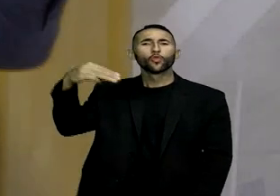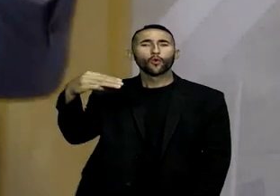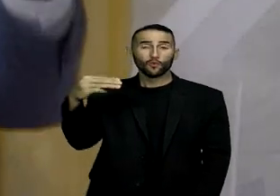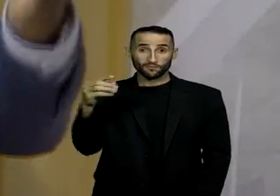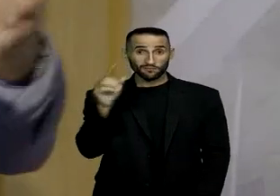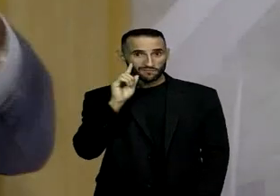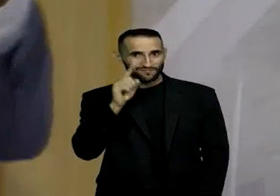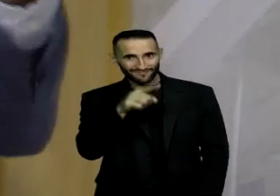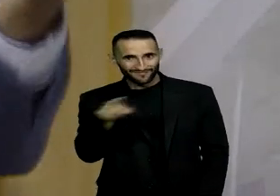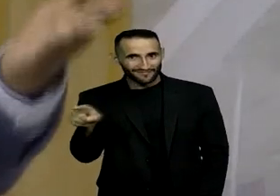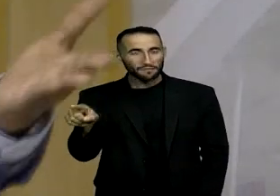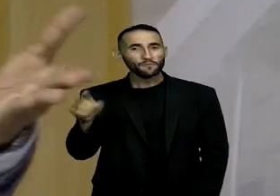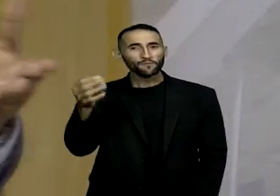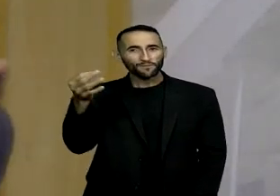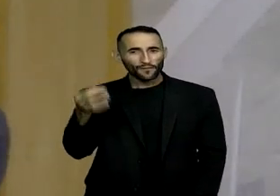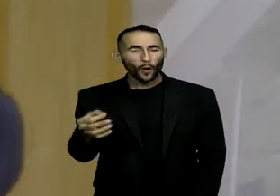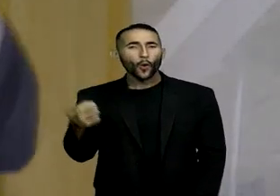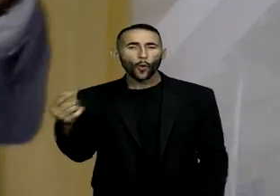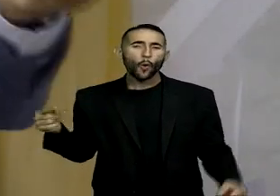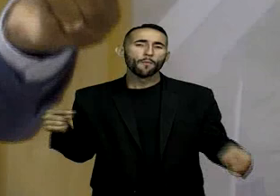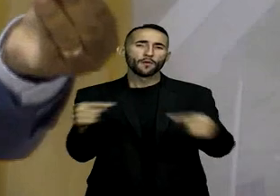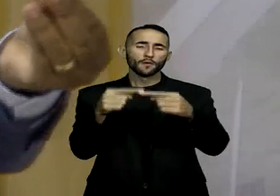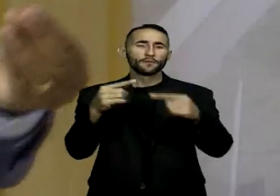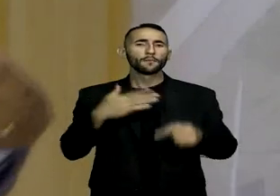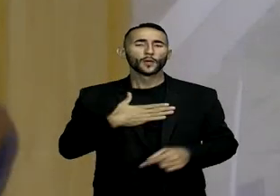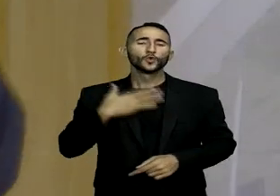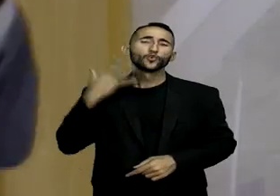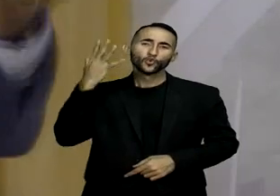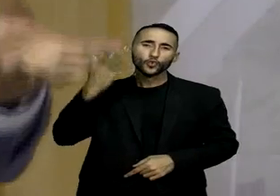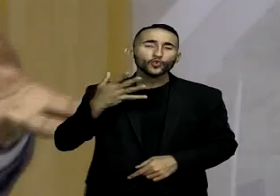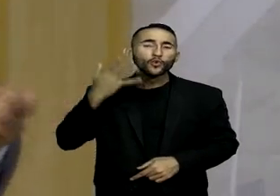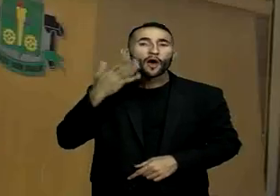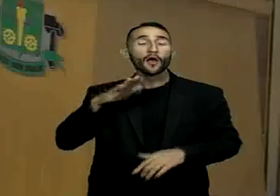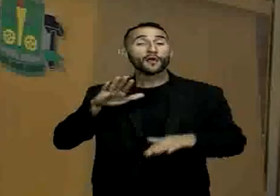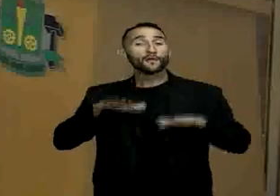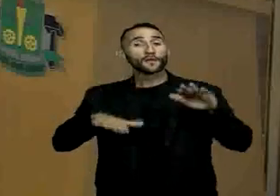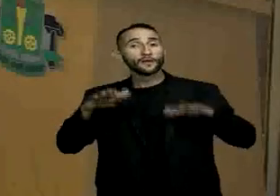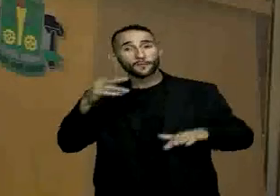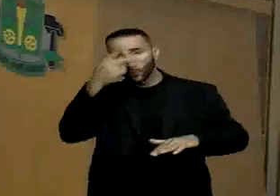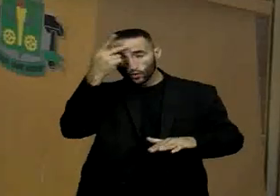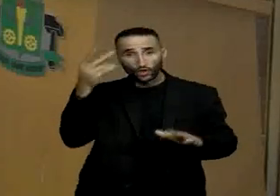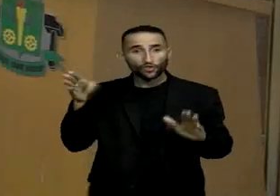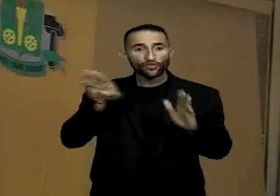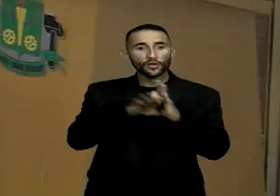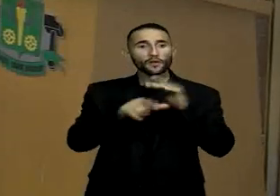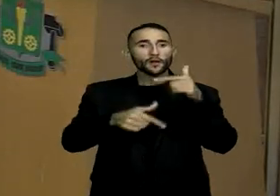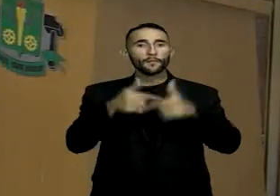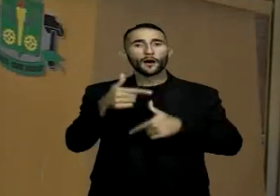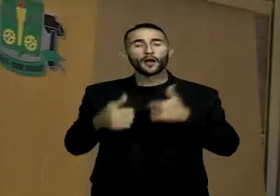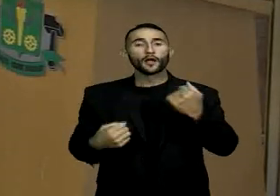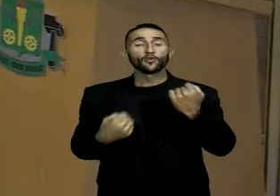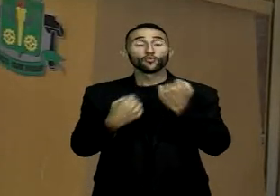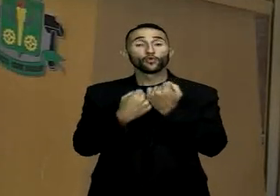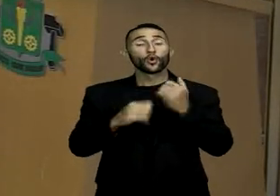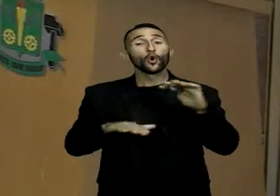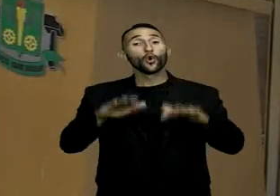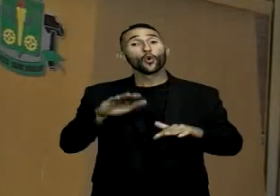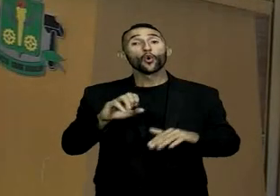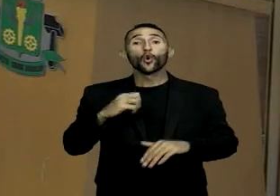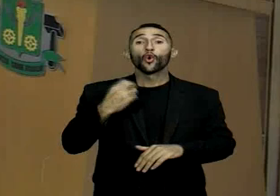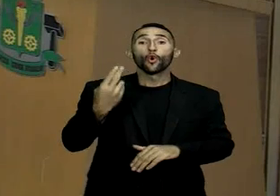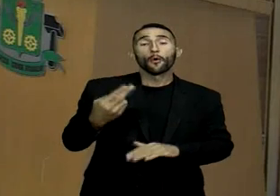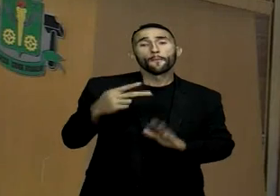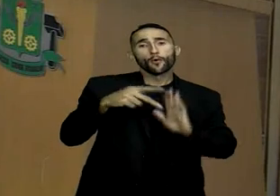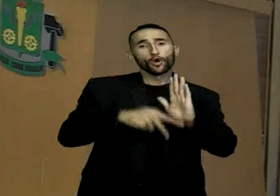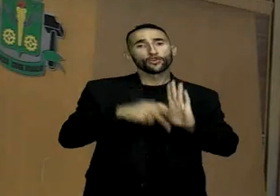Aí, ó. Então, vai com o que eu estou falando. Muitas vezes ele chega lá como ajudante, muitas vezes vem do programa Recomeçar, ou